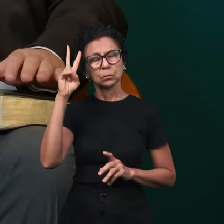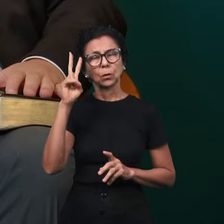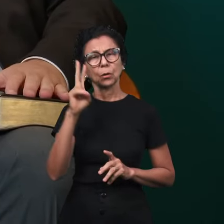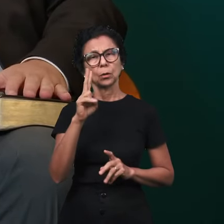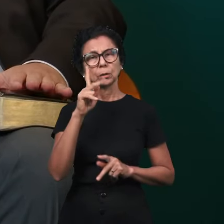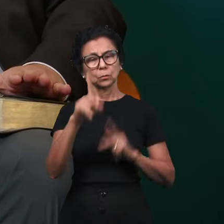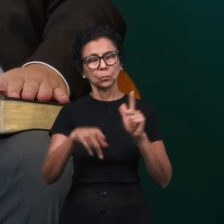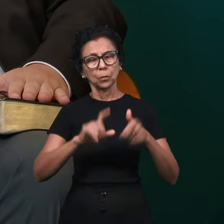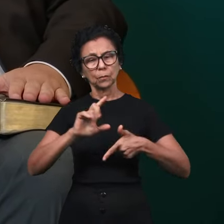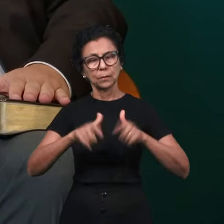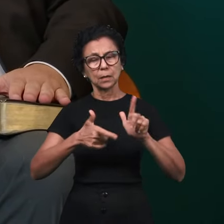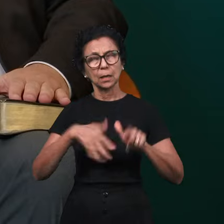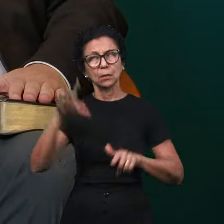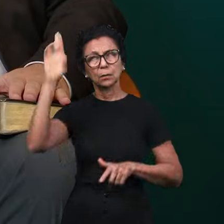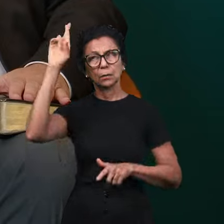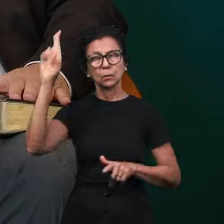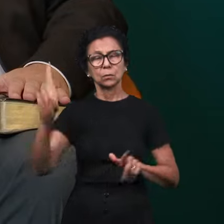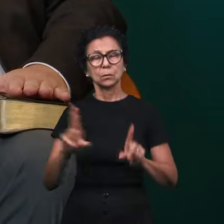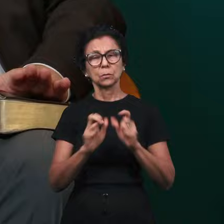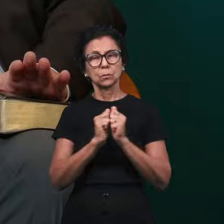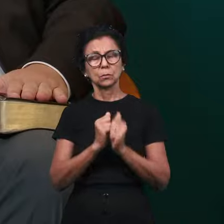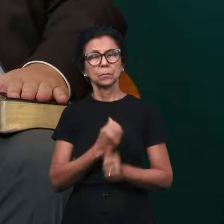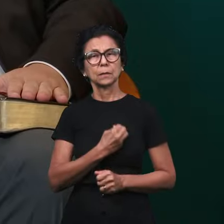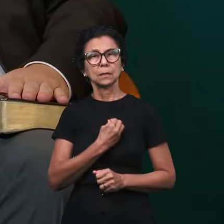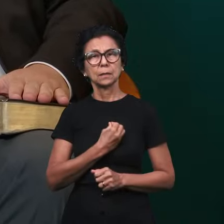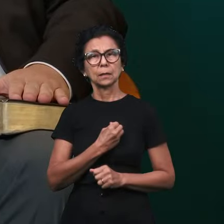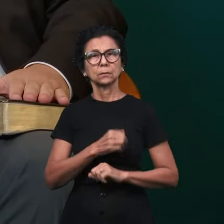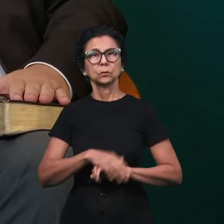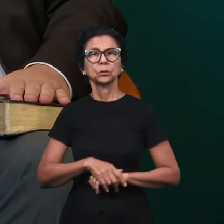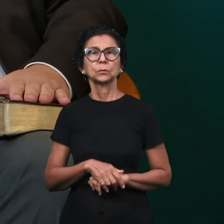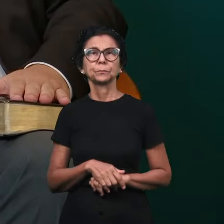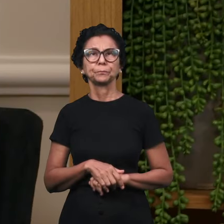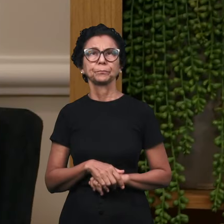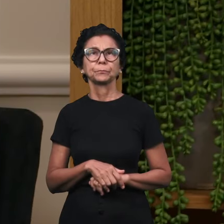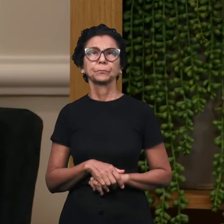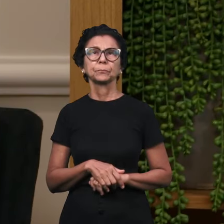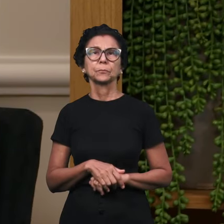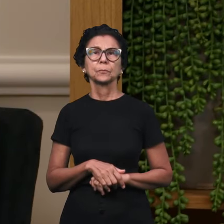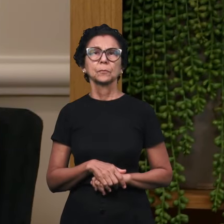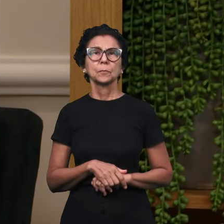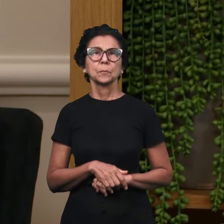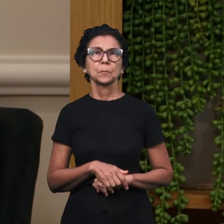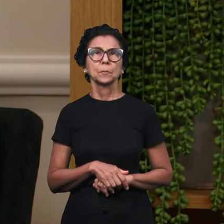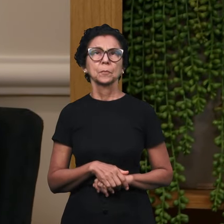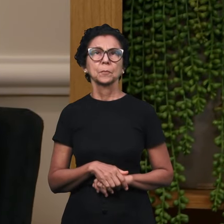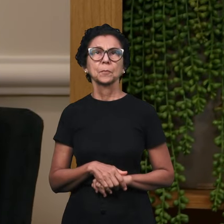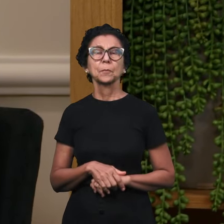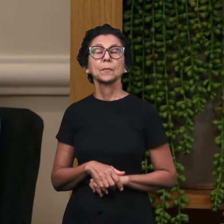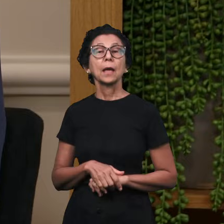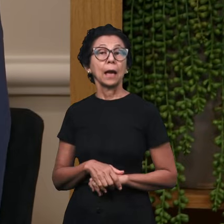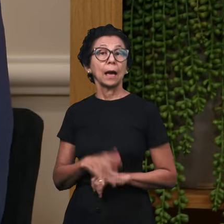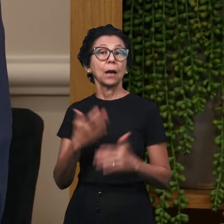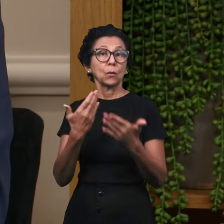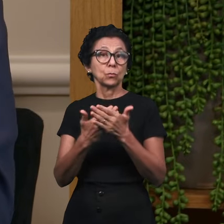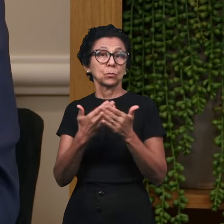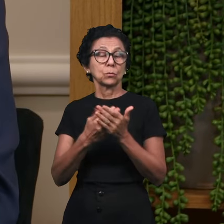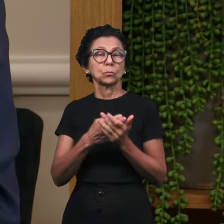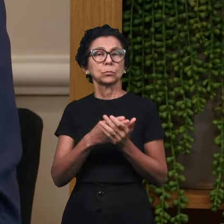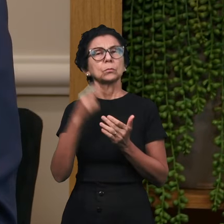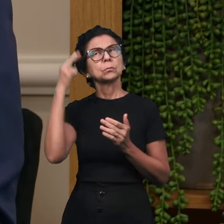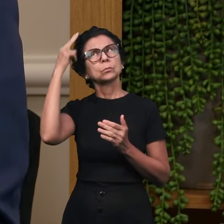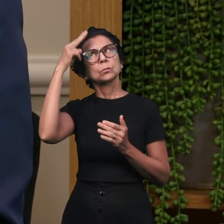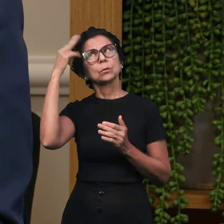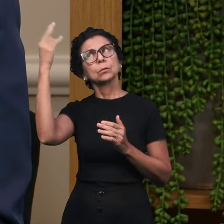que o acompanhou. Ou seja, onipresente. Onipresente. Muito bem. Queridos, nós estamos estudando sonhos proféticos,